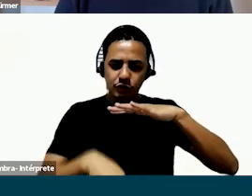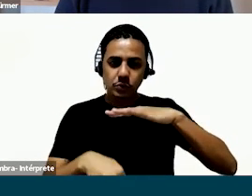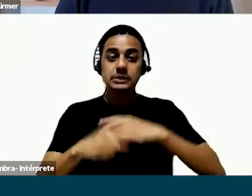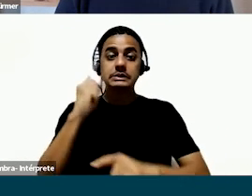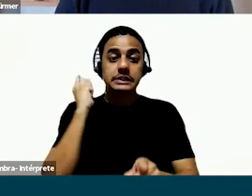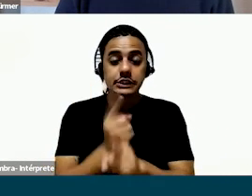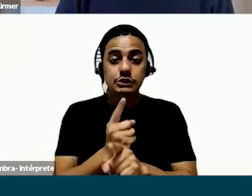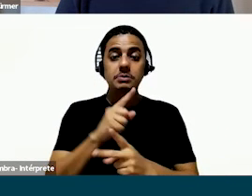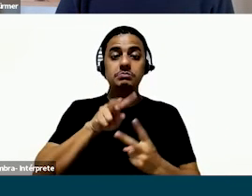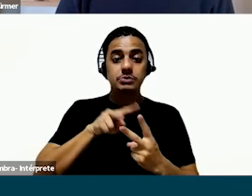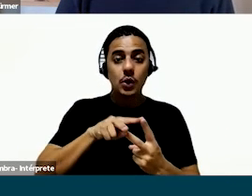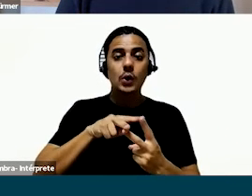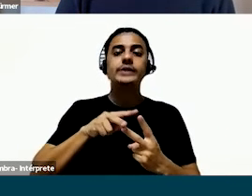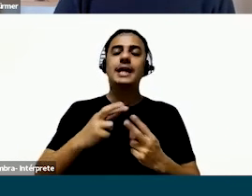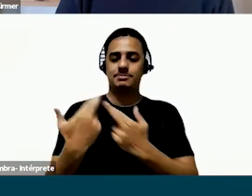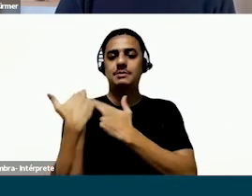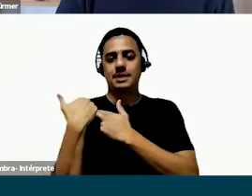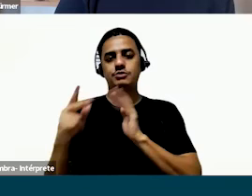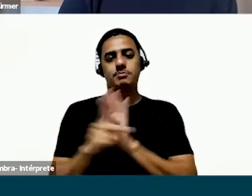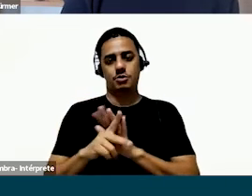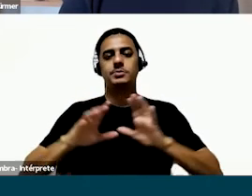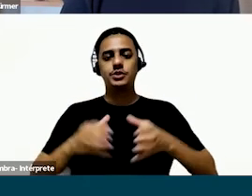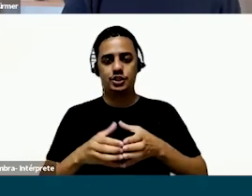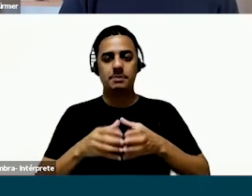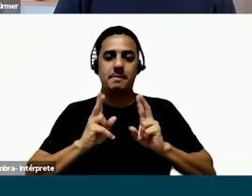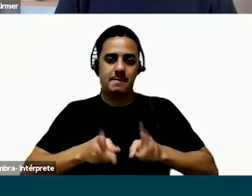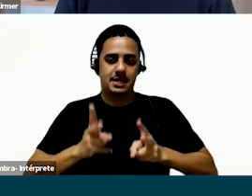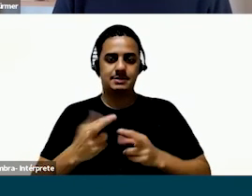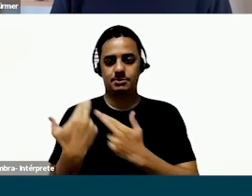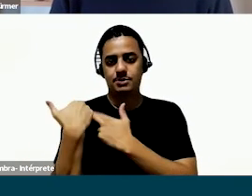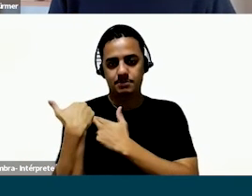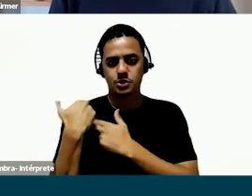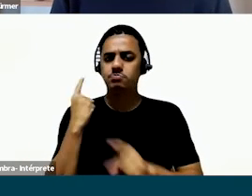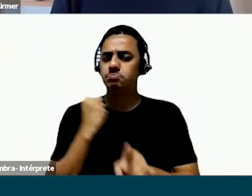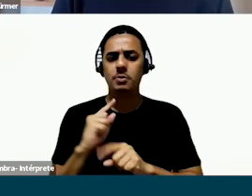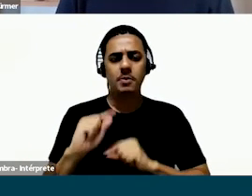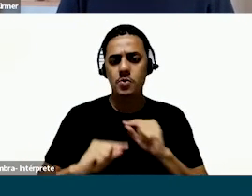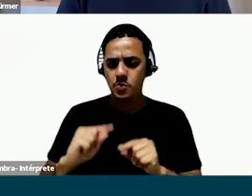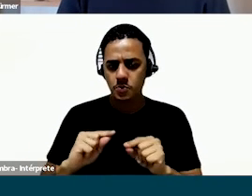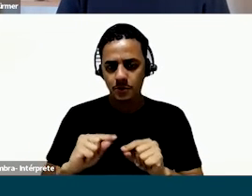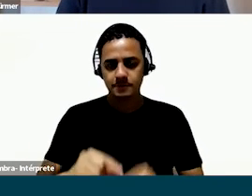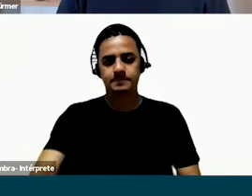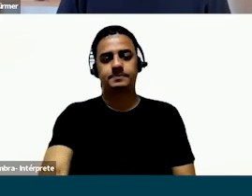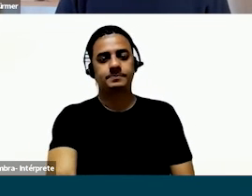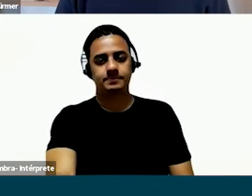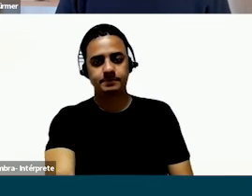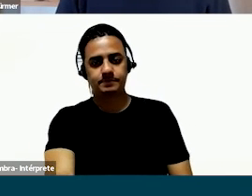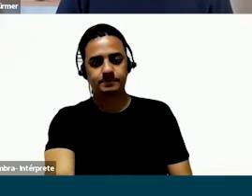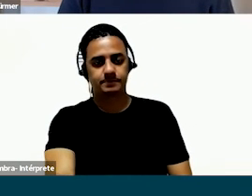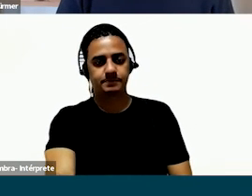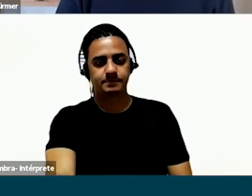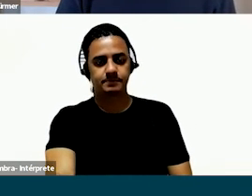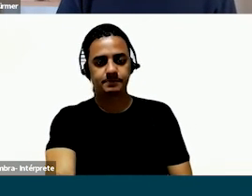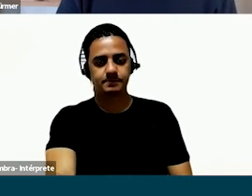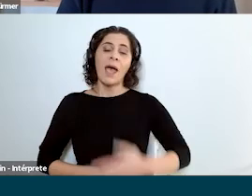e a gente conseguiu chegar em indicadores leading que, de fato, estavam na mão do time. Nesse mesmo caso, nesse mesmo time. Aí a gente descobriu aqui que